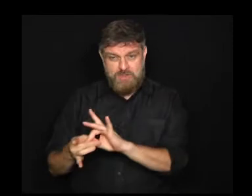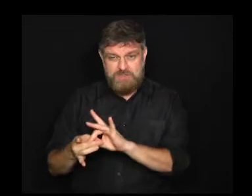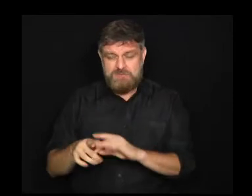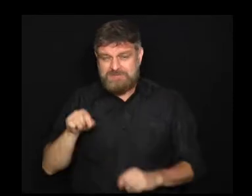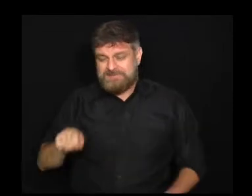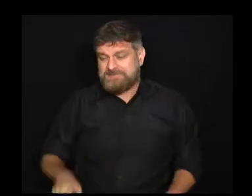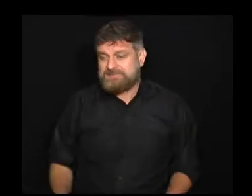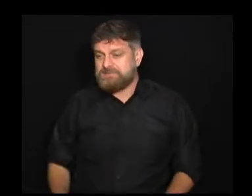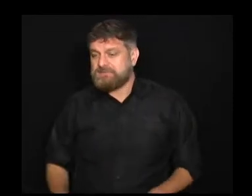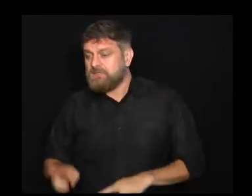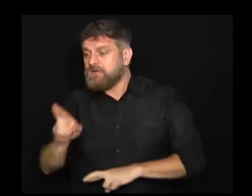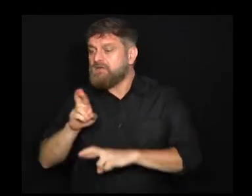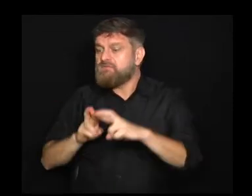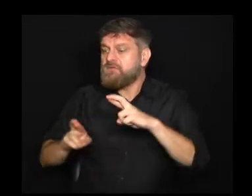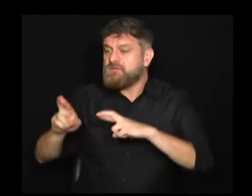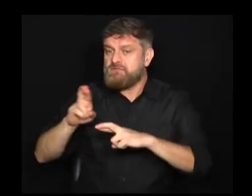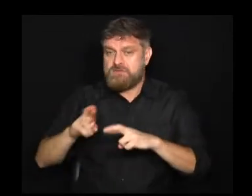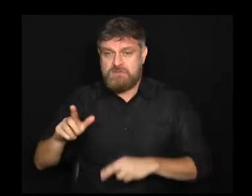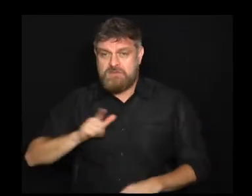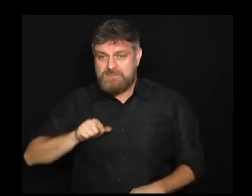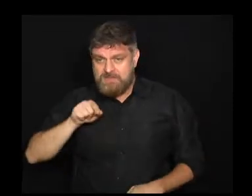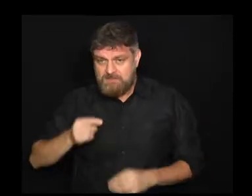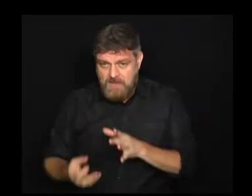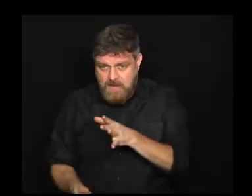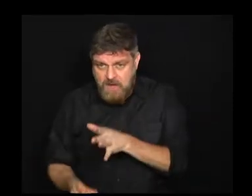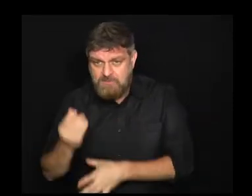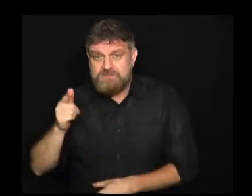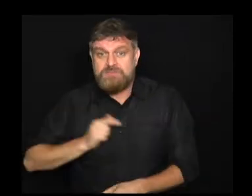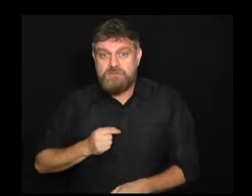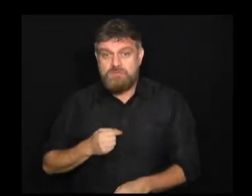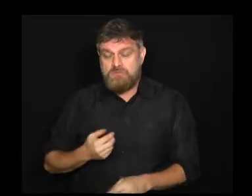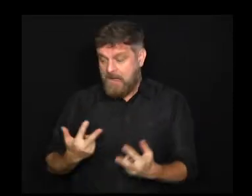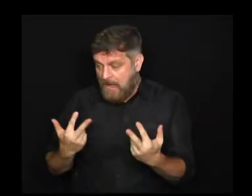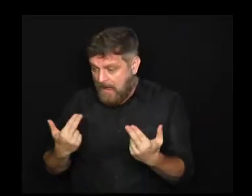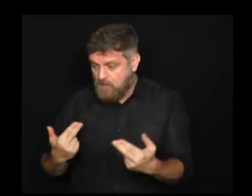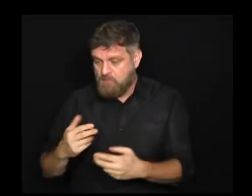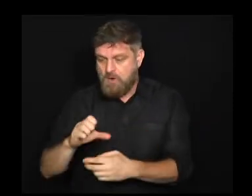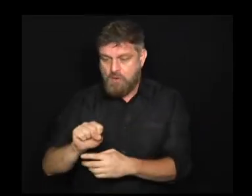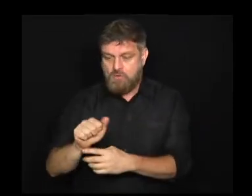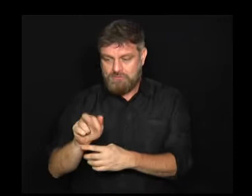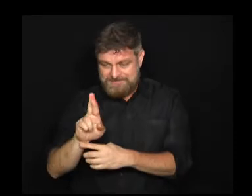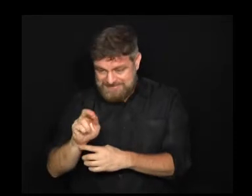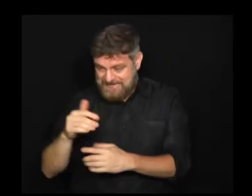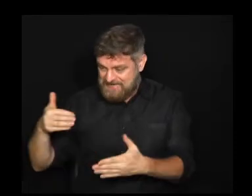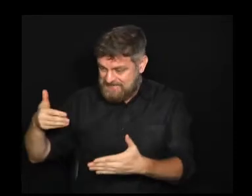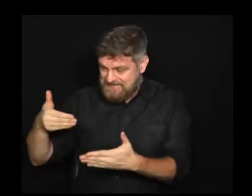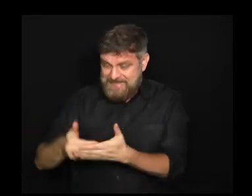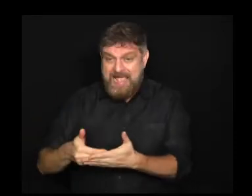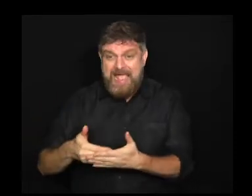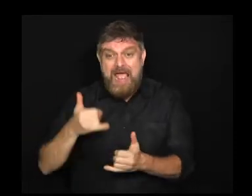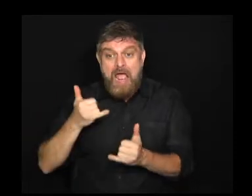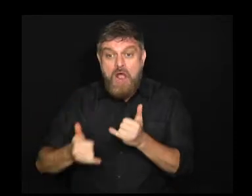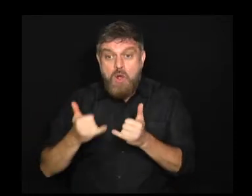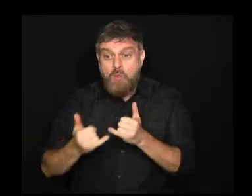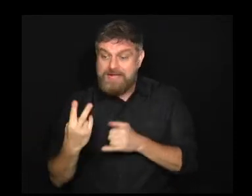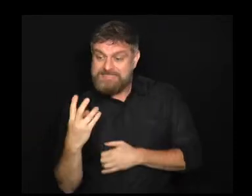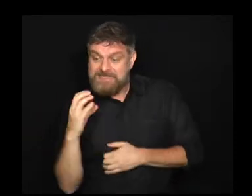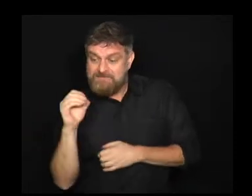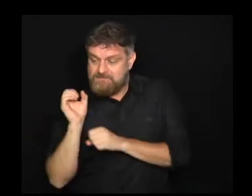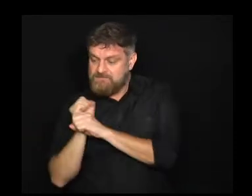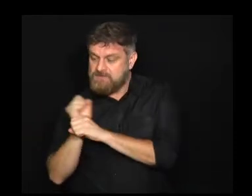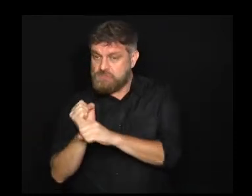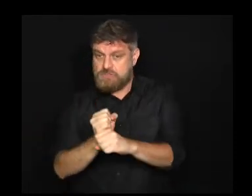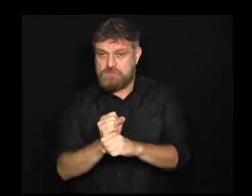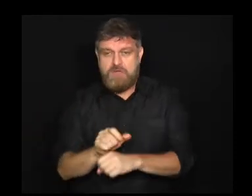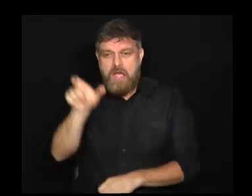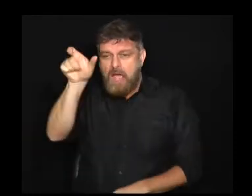tipo de vigilância ele foi construída na situação do SARS e é mantida até hoje. Então, tem quase 20 anos essa vigilância. Então, o